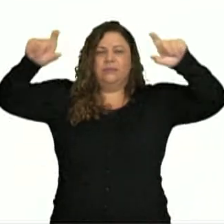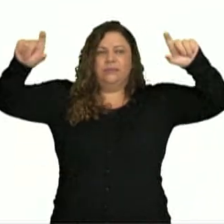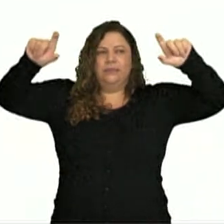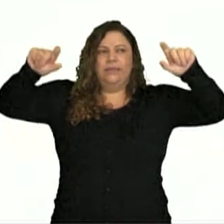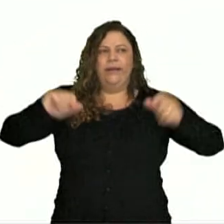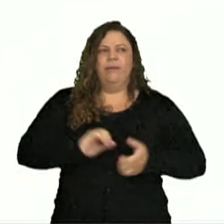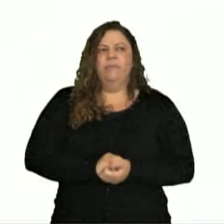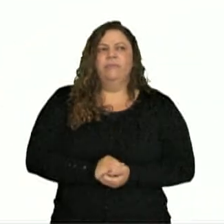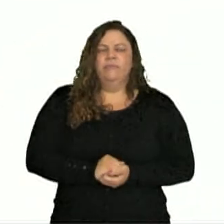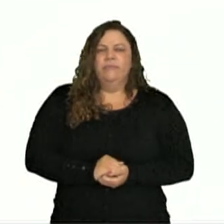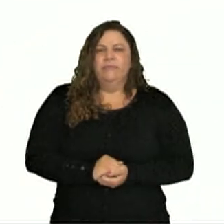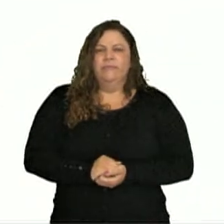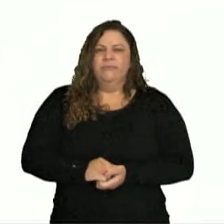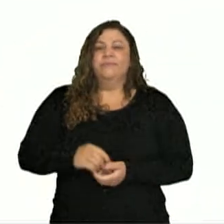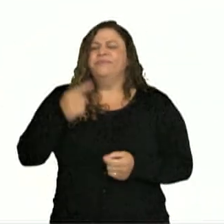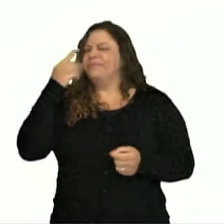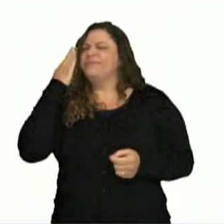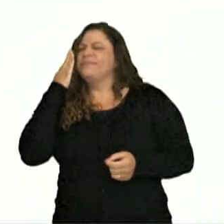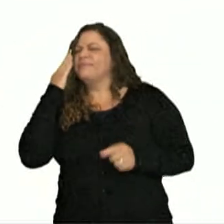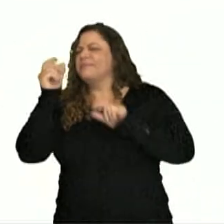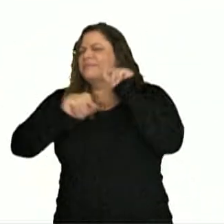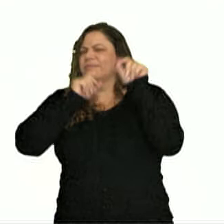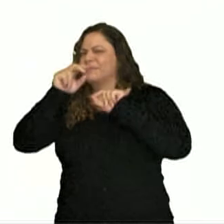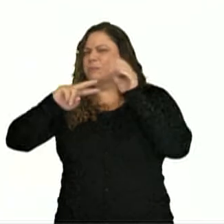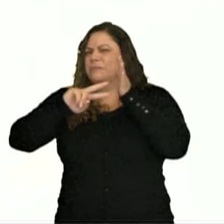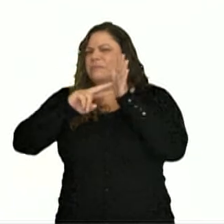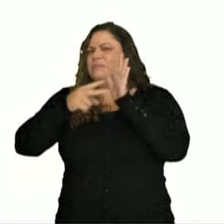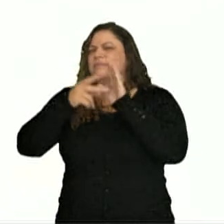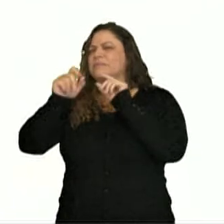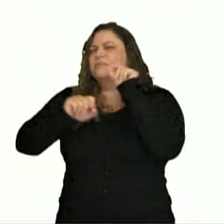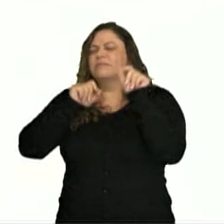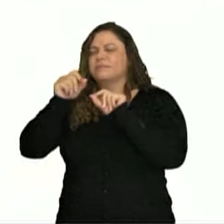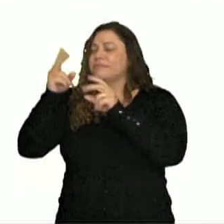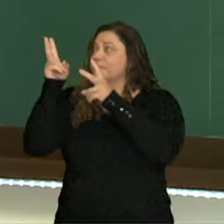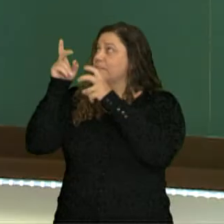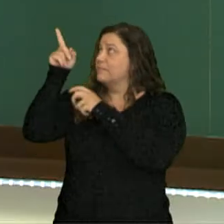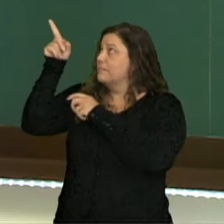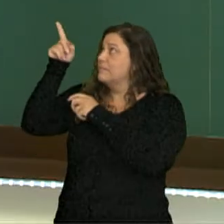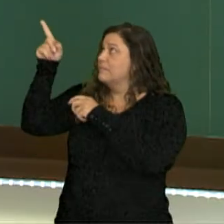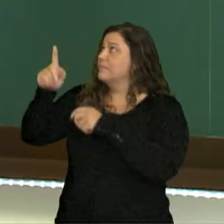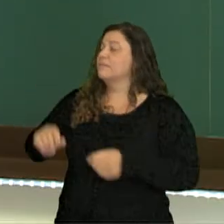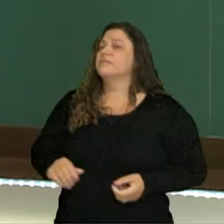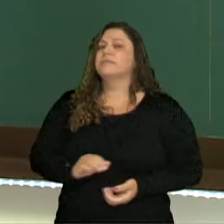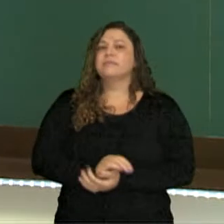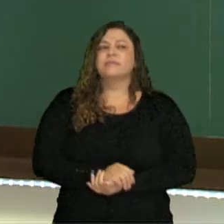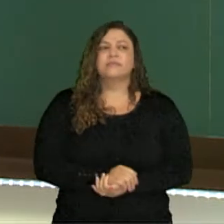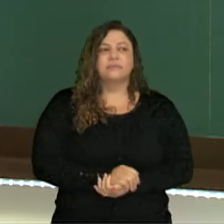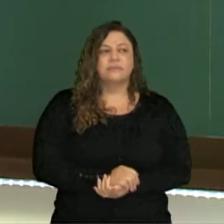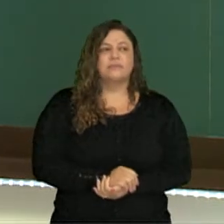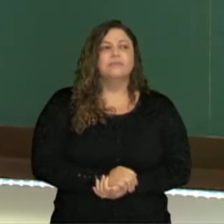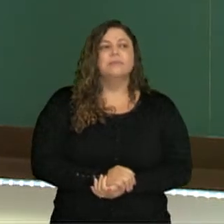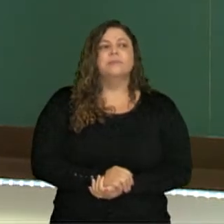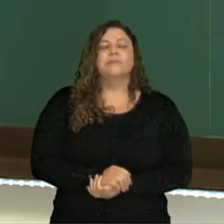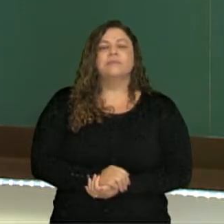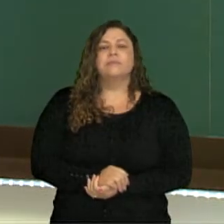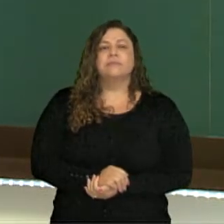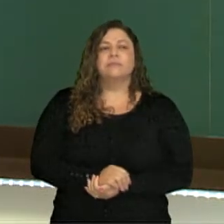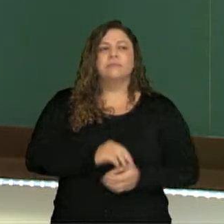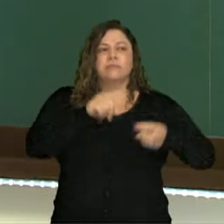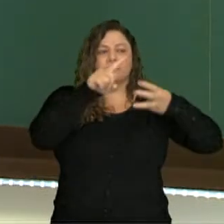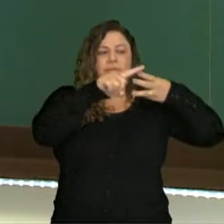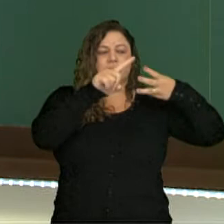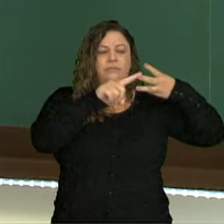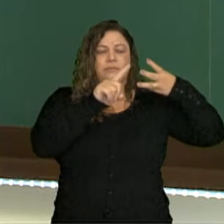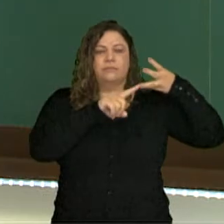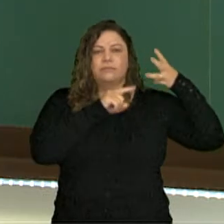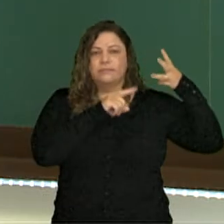te rindas, você sabe dizer qual que é esse modo de conjugação utilizado ali? Causa estranheza o modo